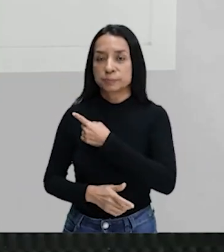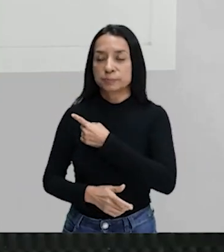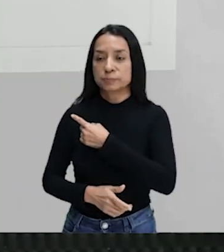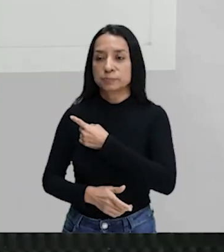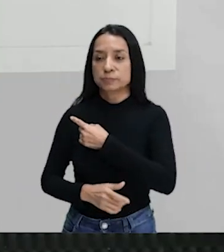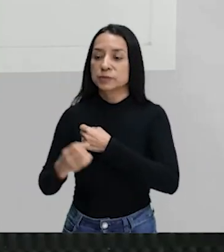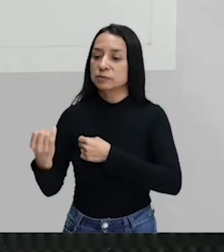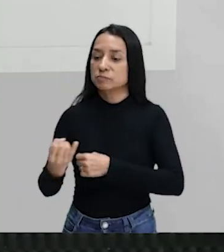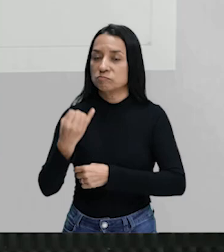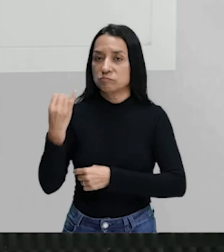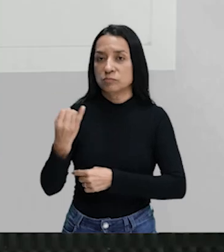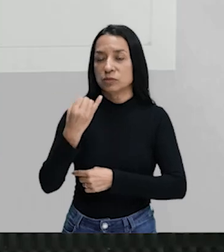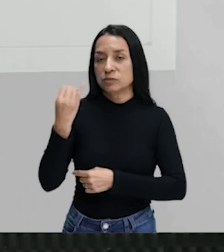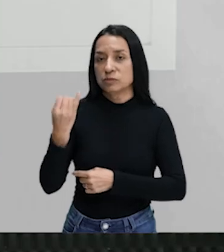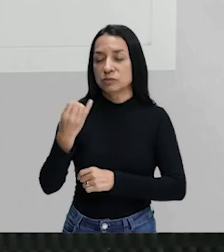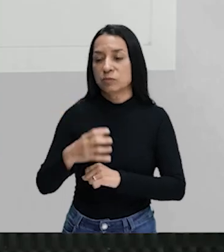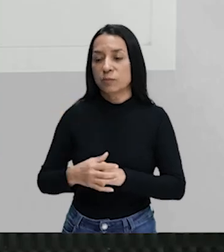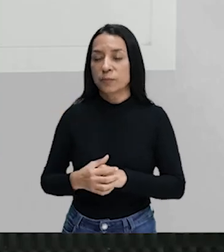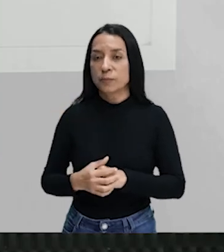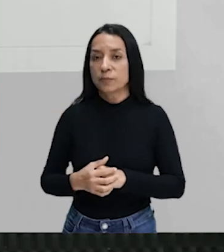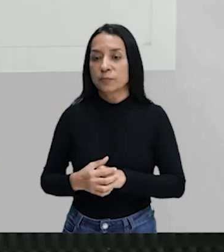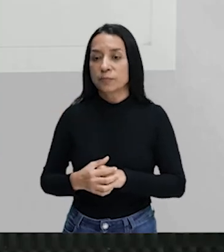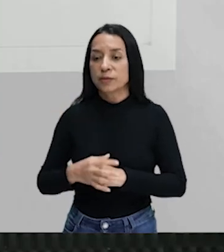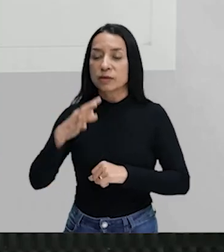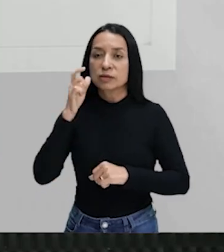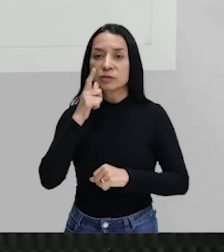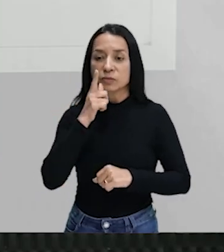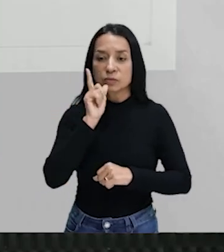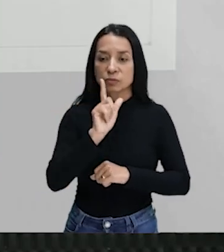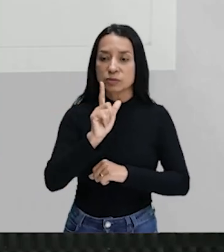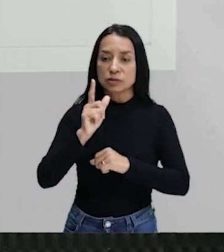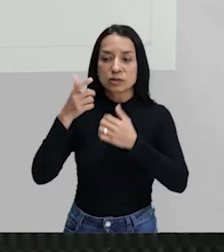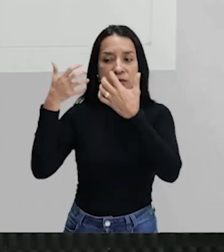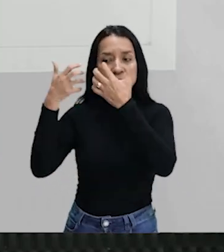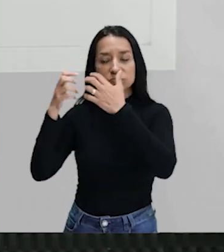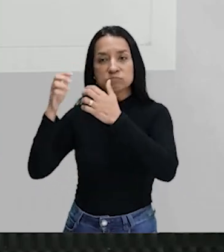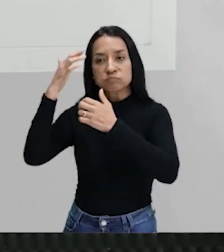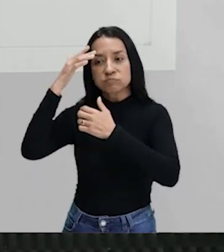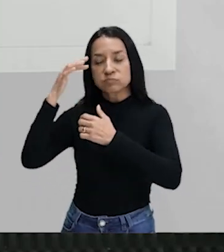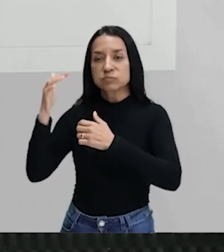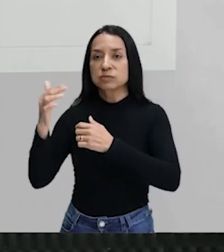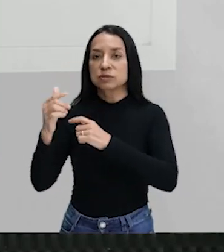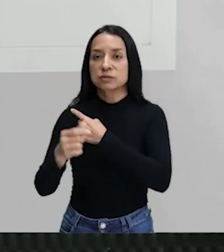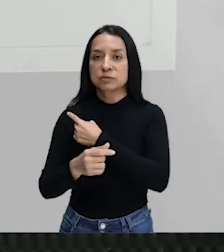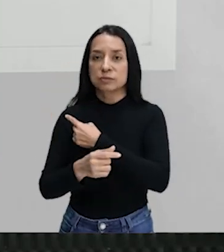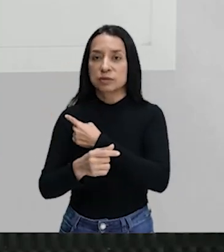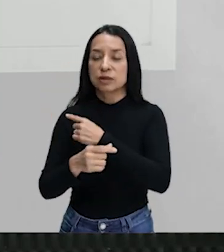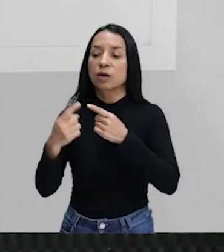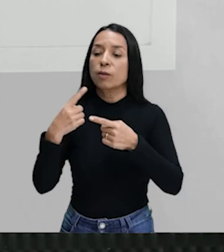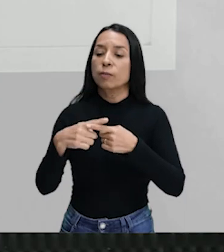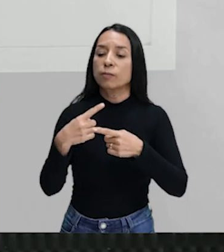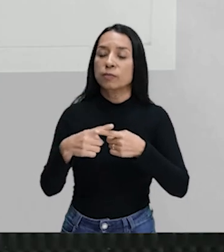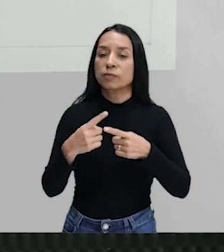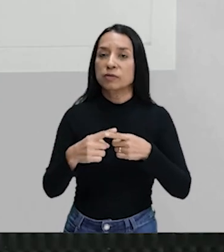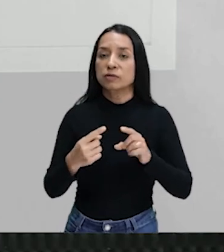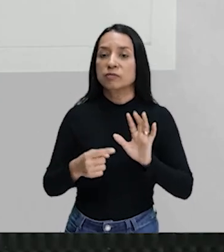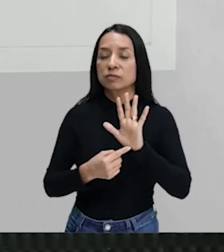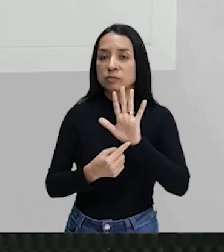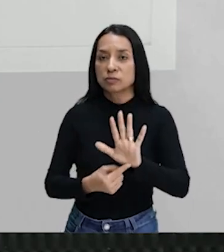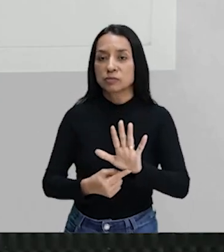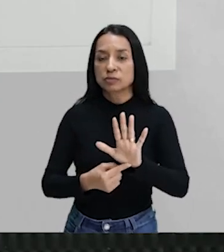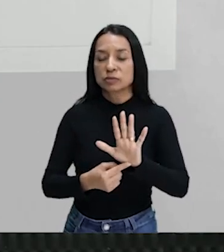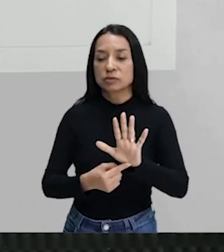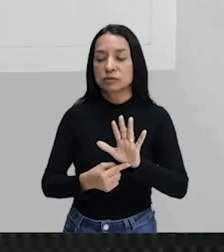é importante que a gente consiga raciocinar sobre ela, porque ela vai trazer uma